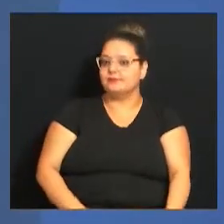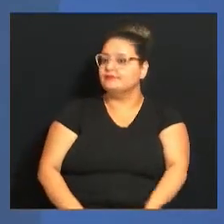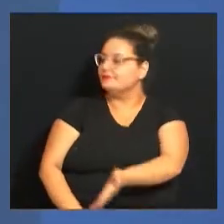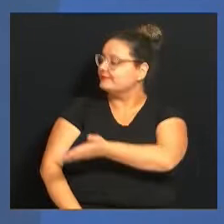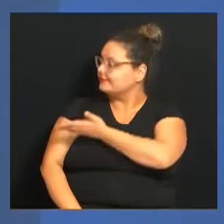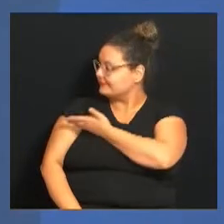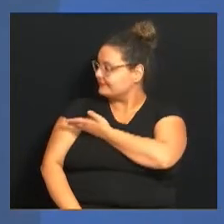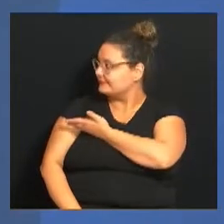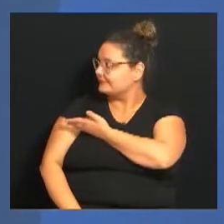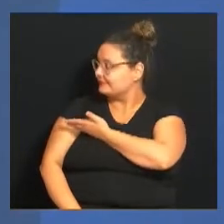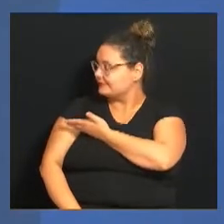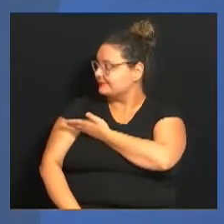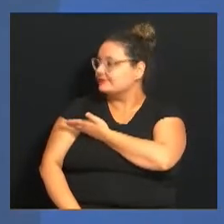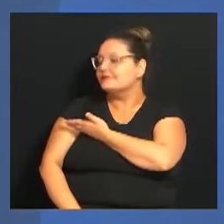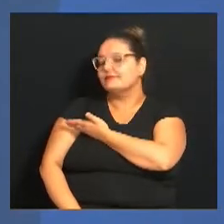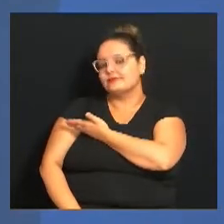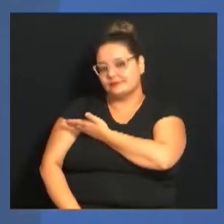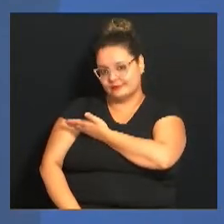tudo junto,